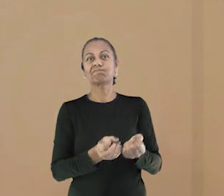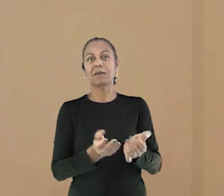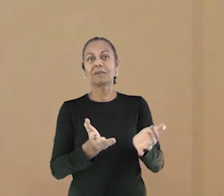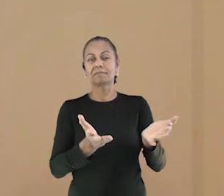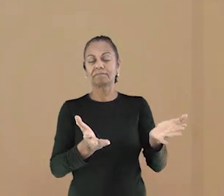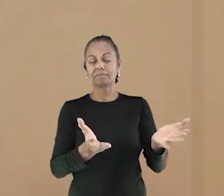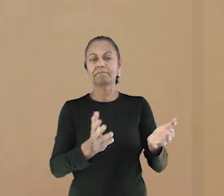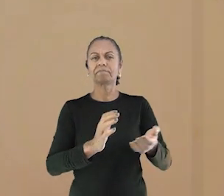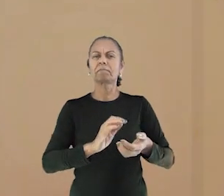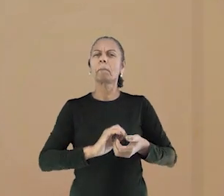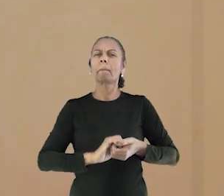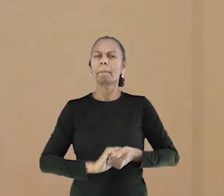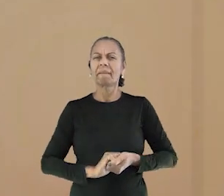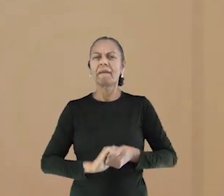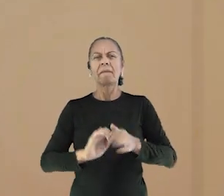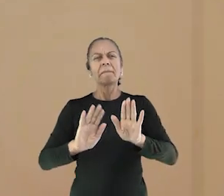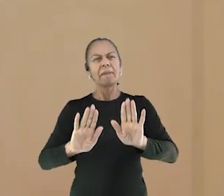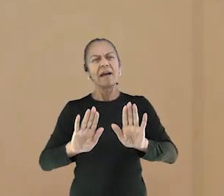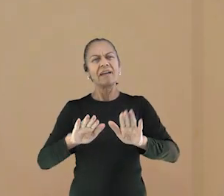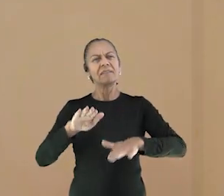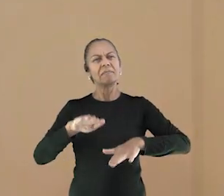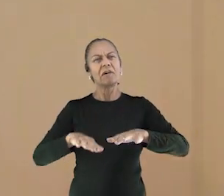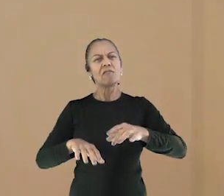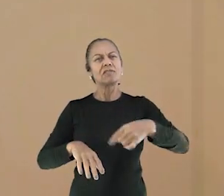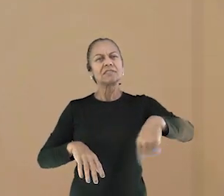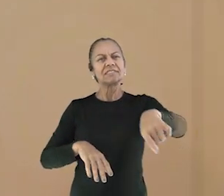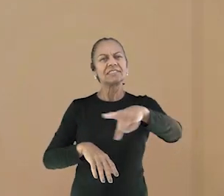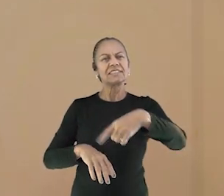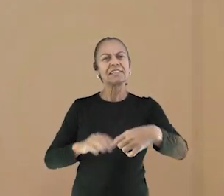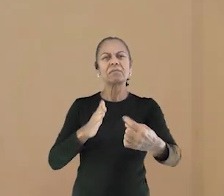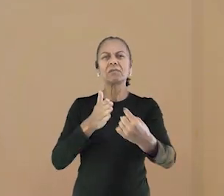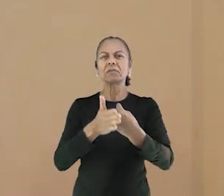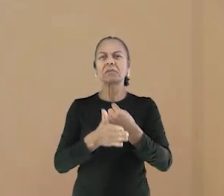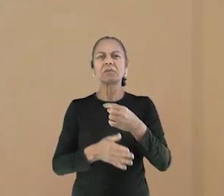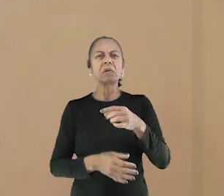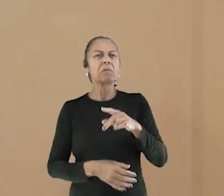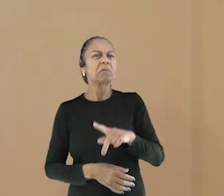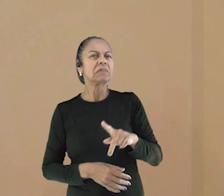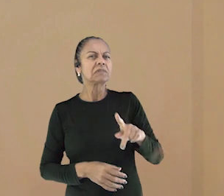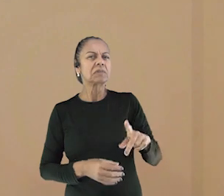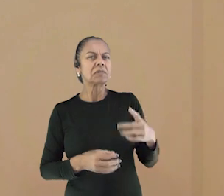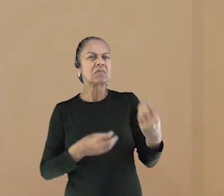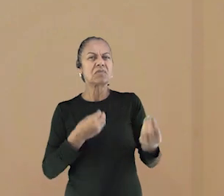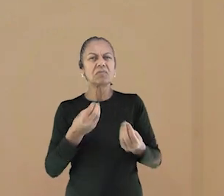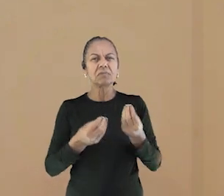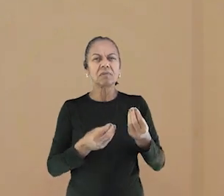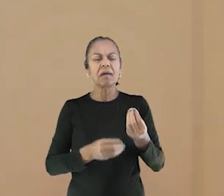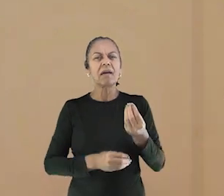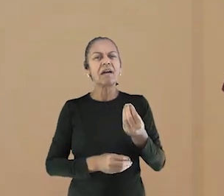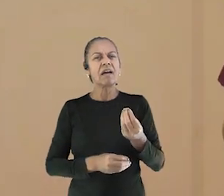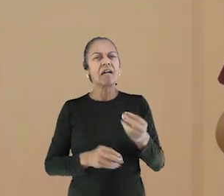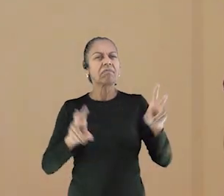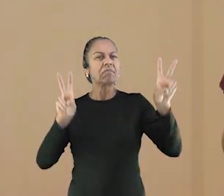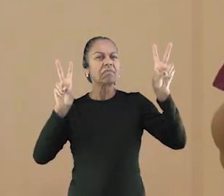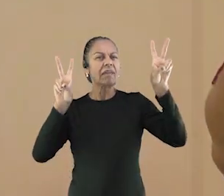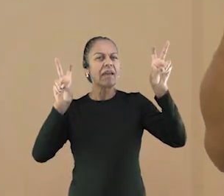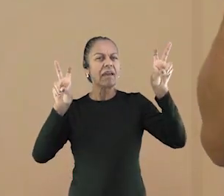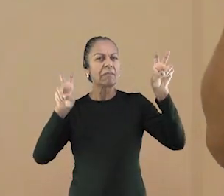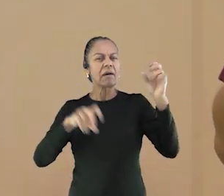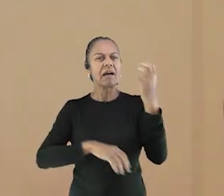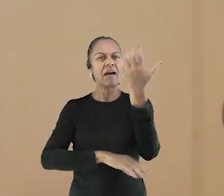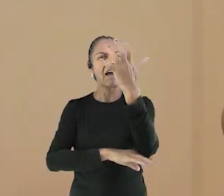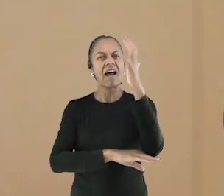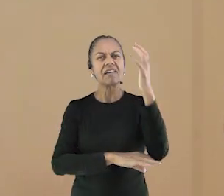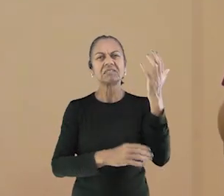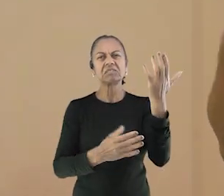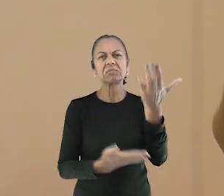de desmatamento e já mudou para agricultura? Para onde a gente vai com esse papo? Bem, gente,